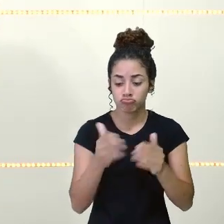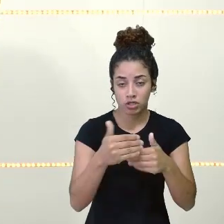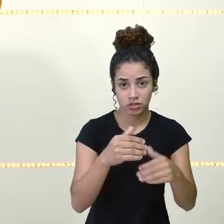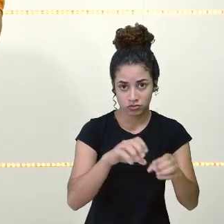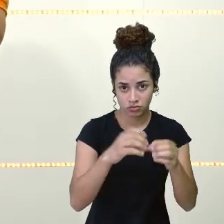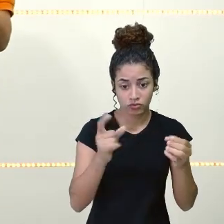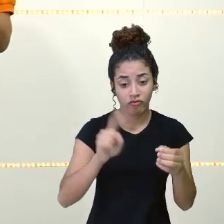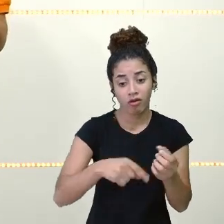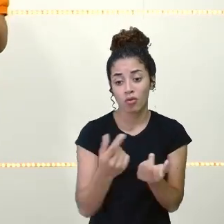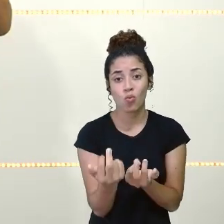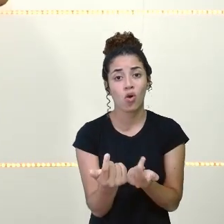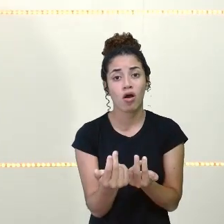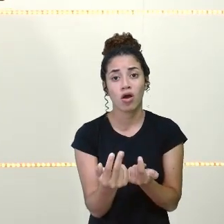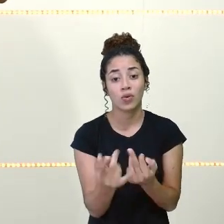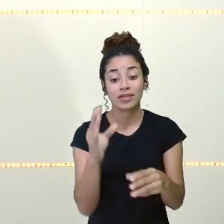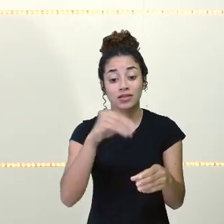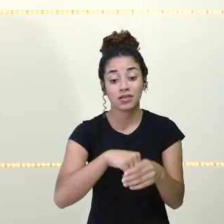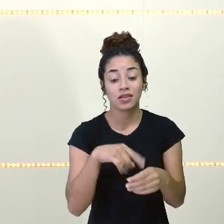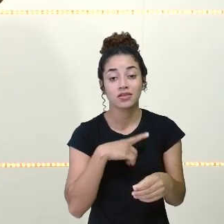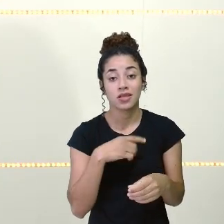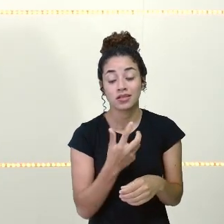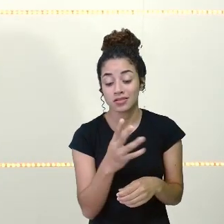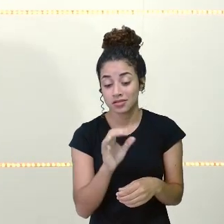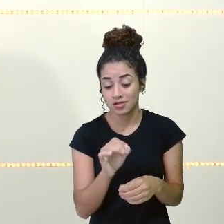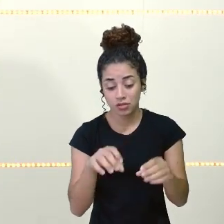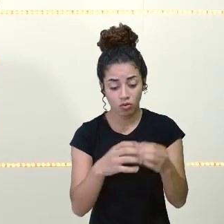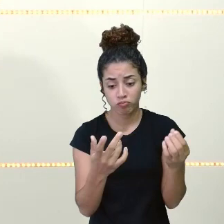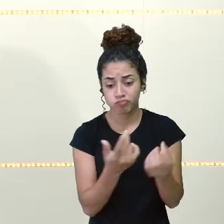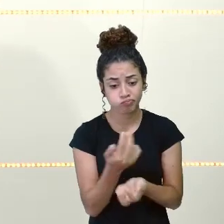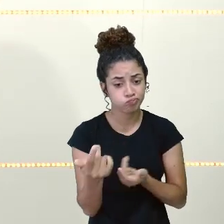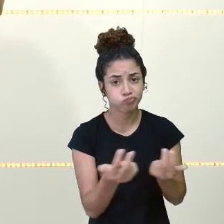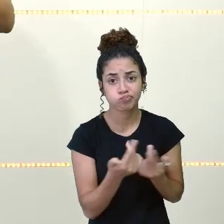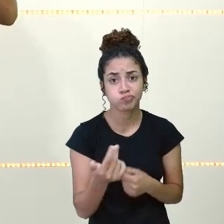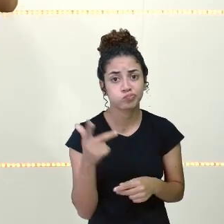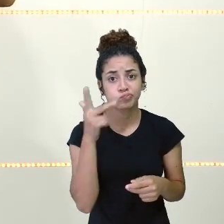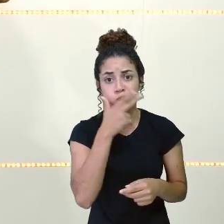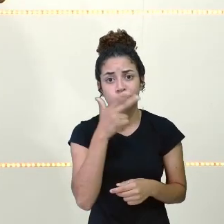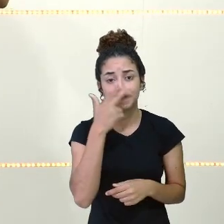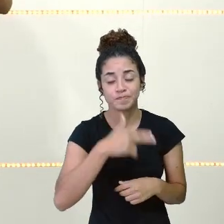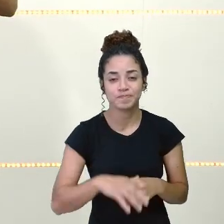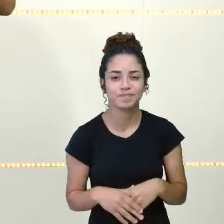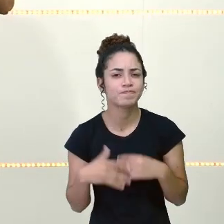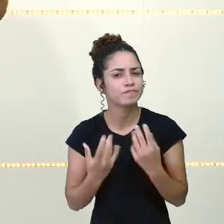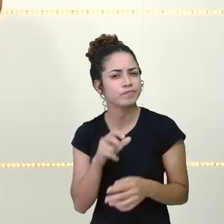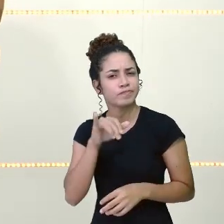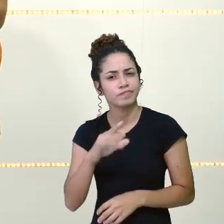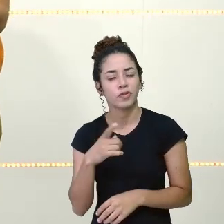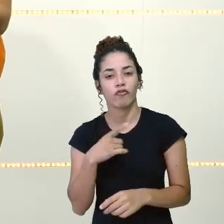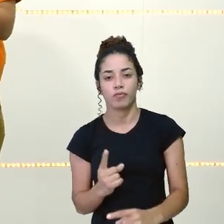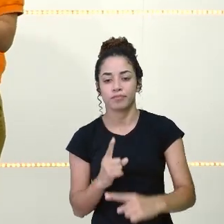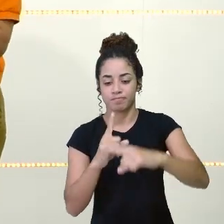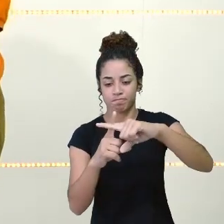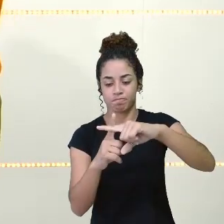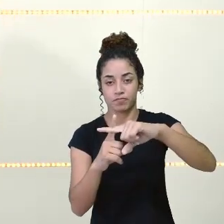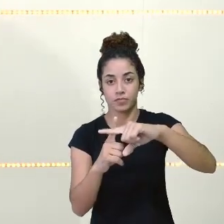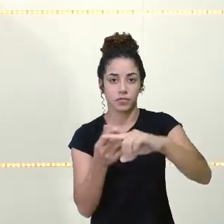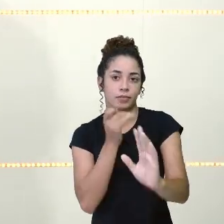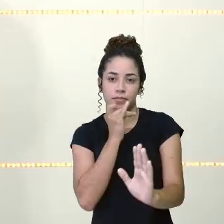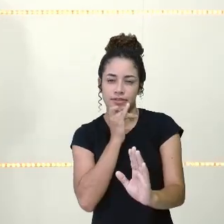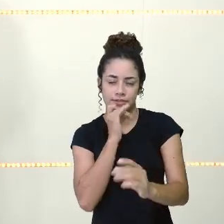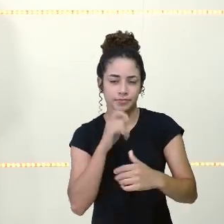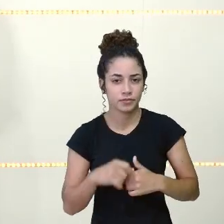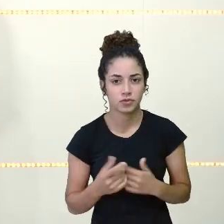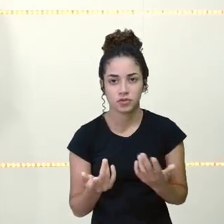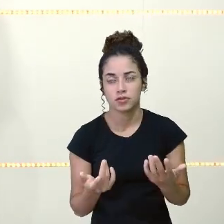são iguais e têm a mesma quantidade de ovos. Se eu fizer uma adição, por exemplo,